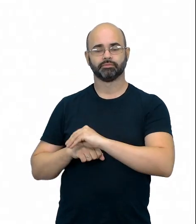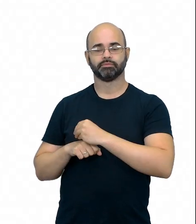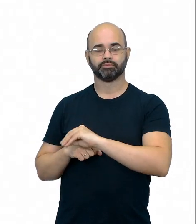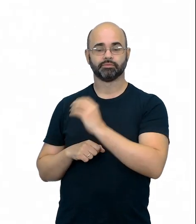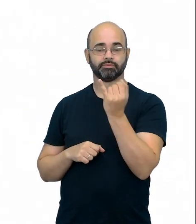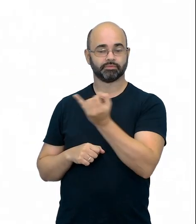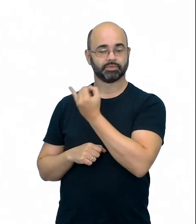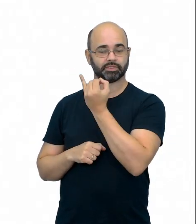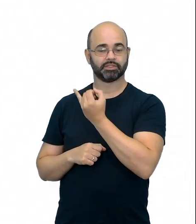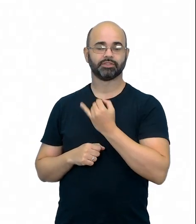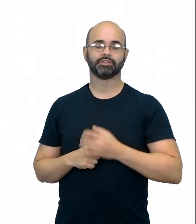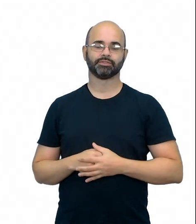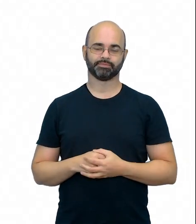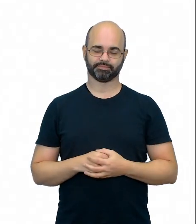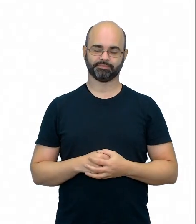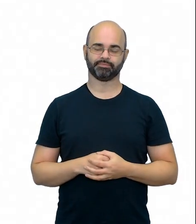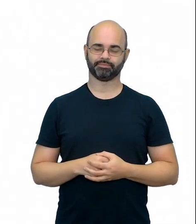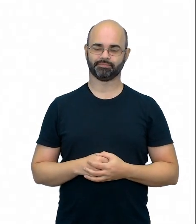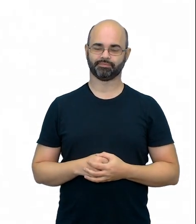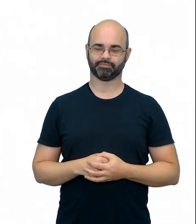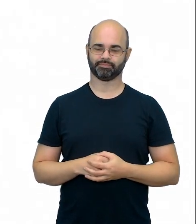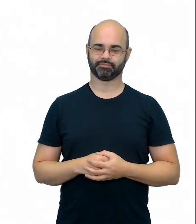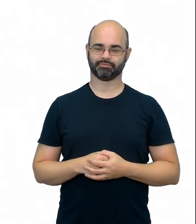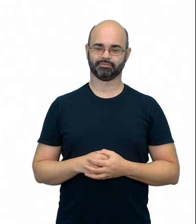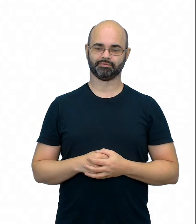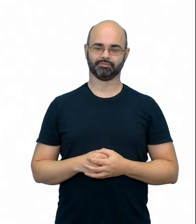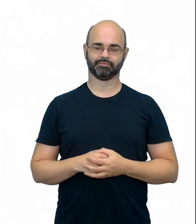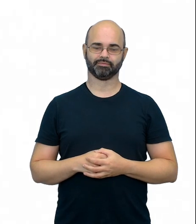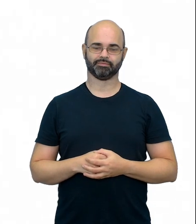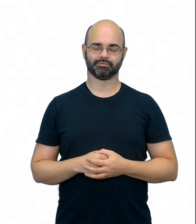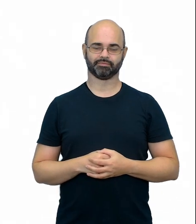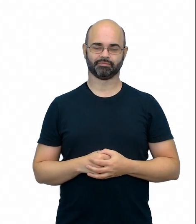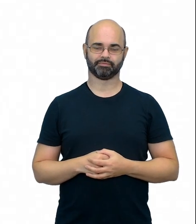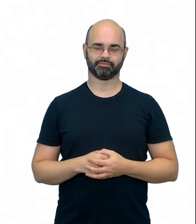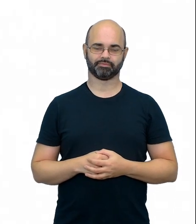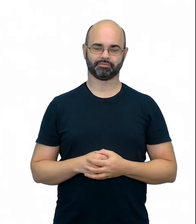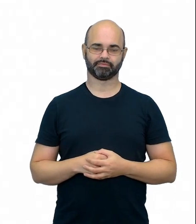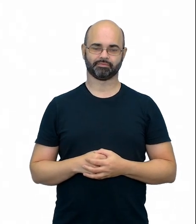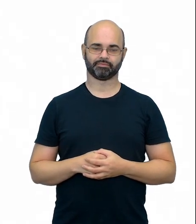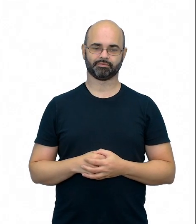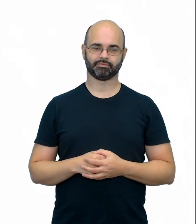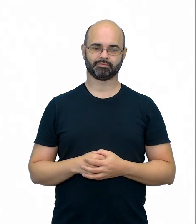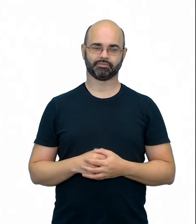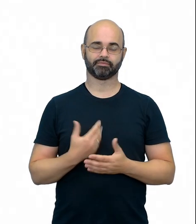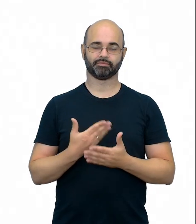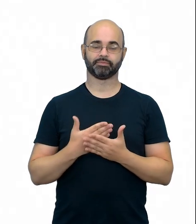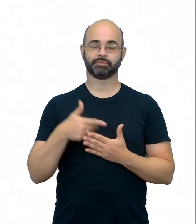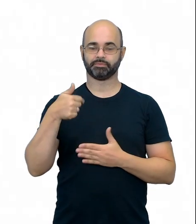levantamento prévio. Então, vamos continuar aí nossa análise da aula 7.